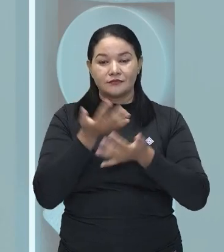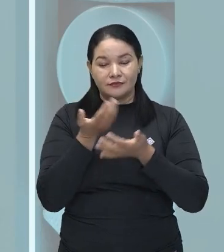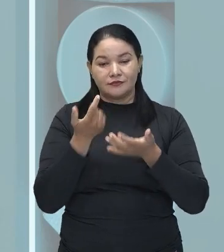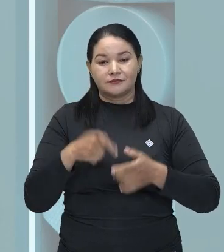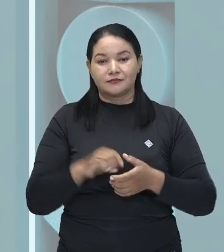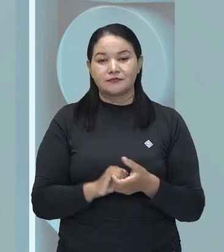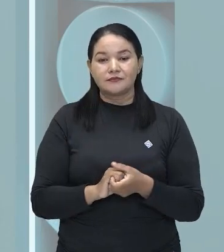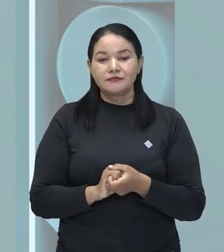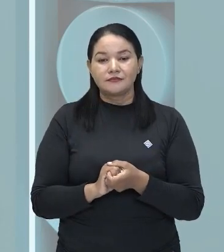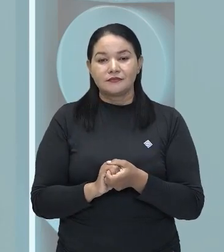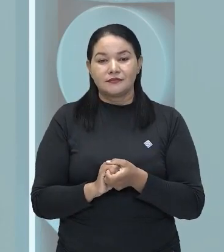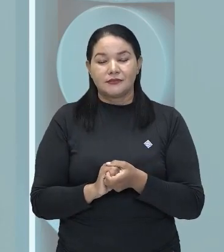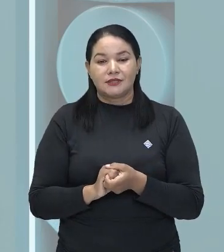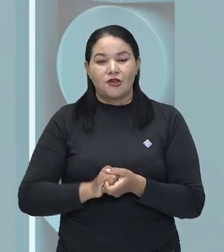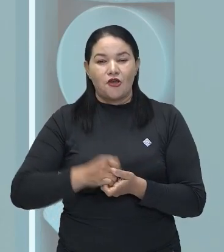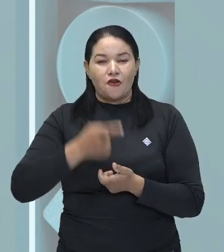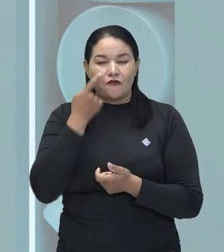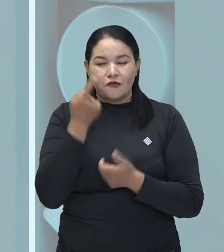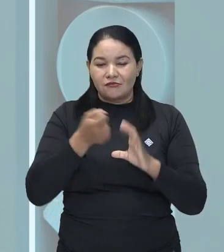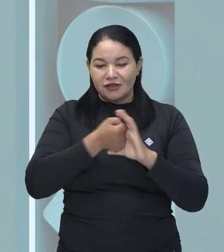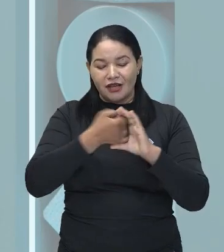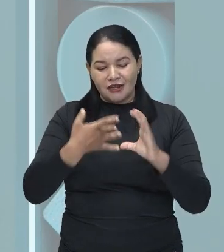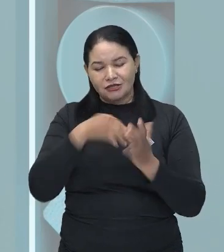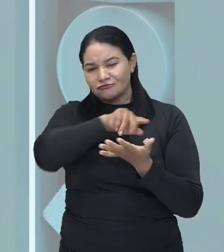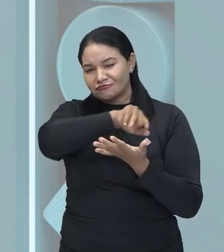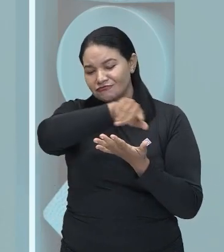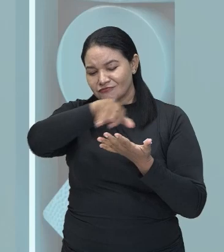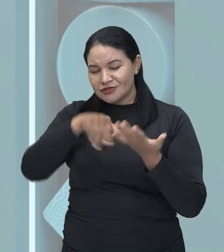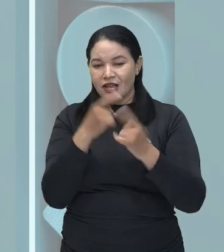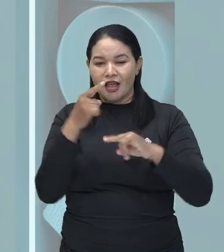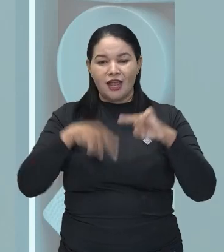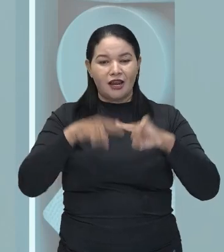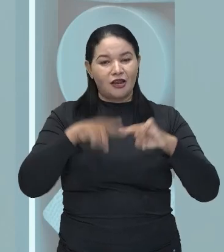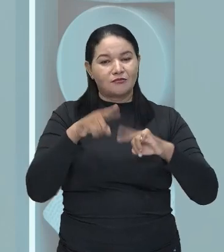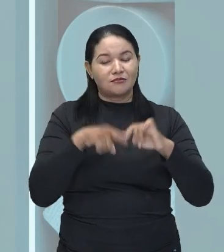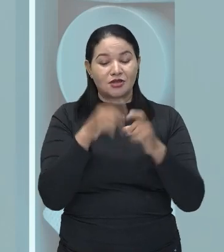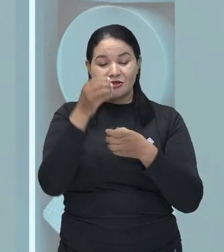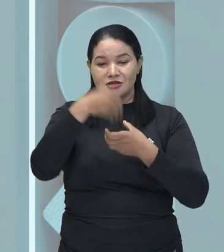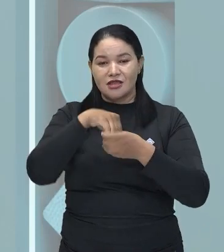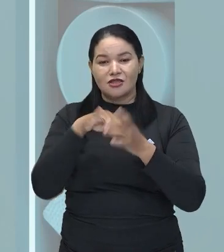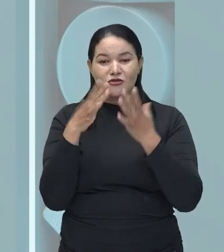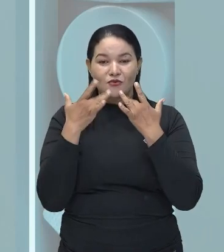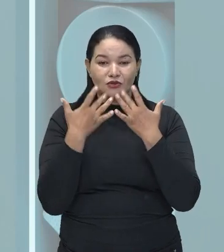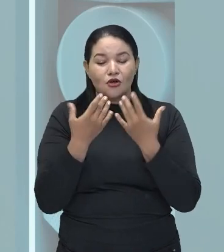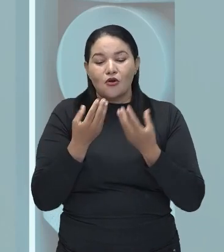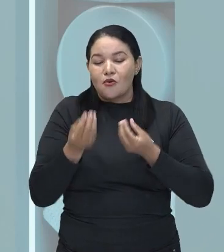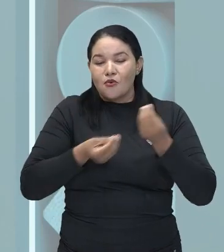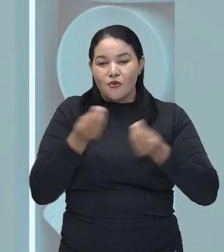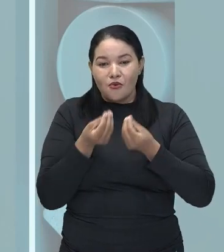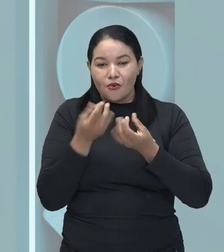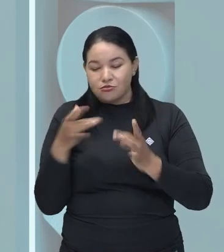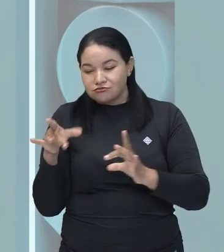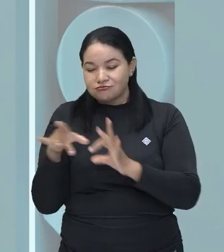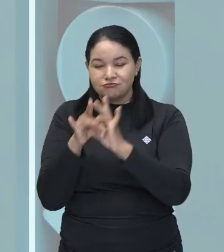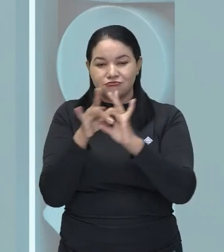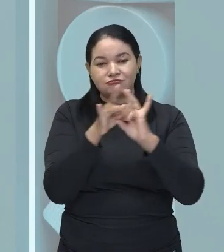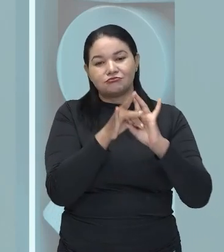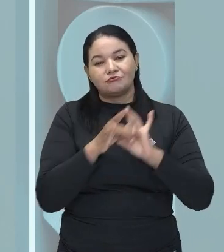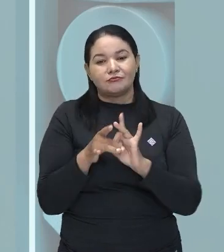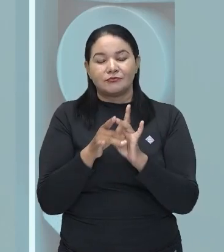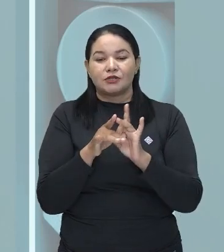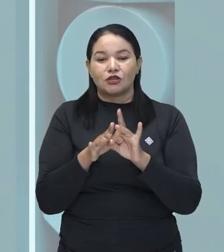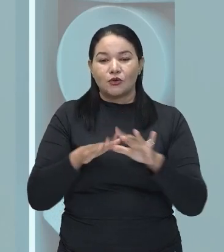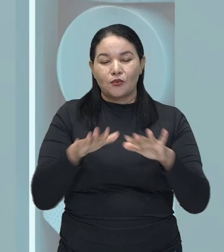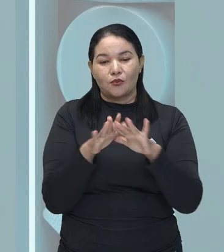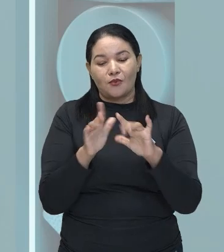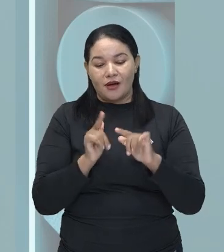nós vimos muitas características, muitos elementos do teatro e como eles se completam, né, durante